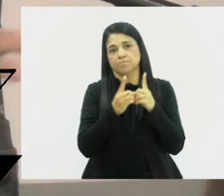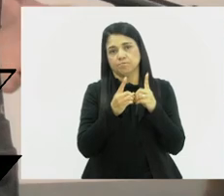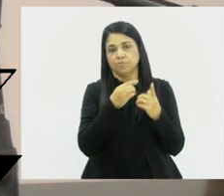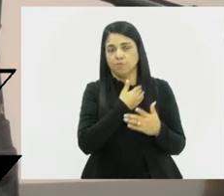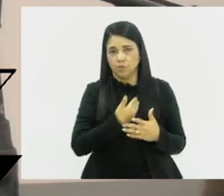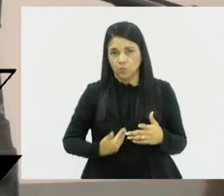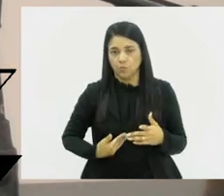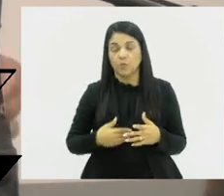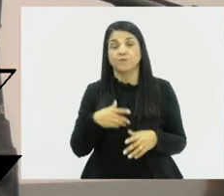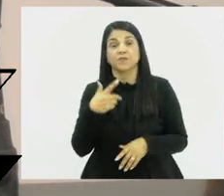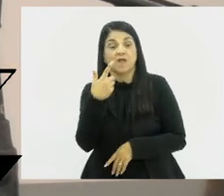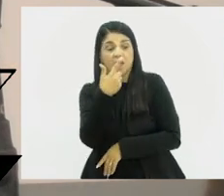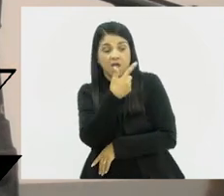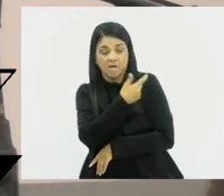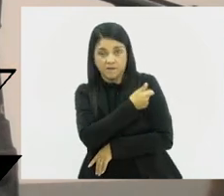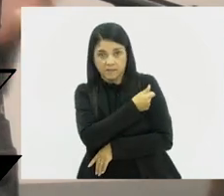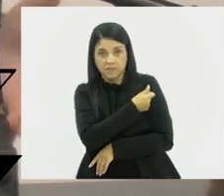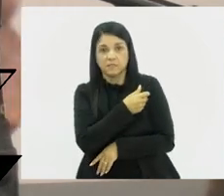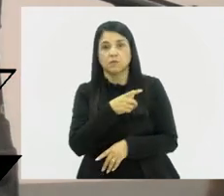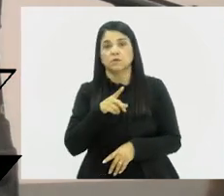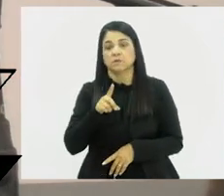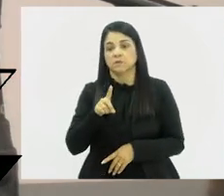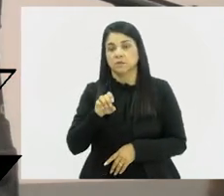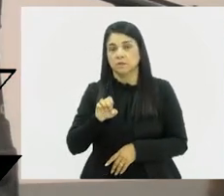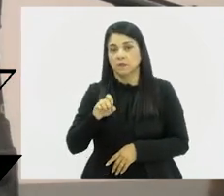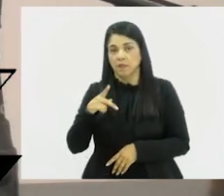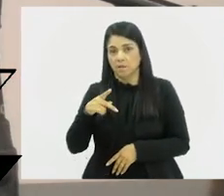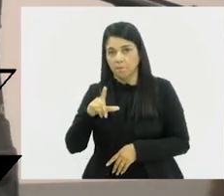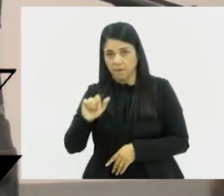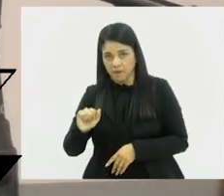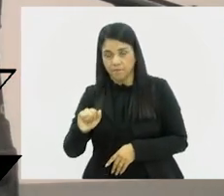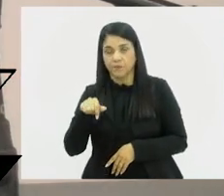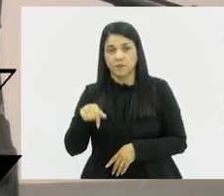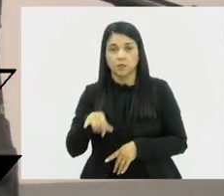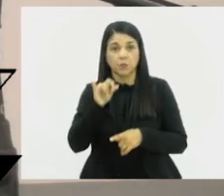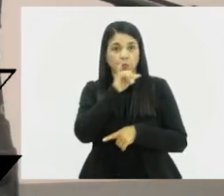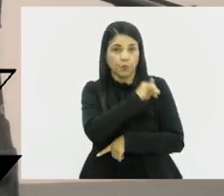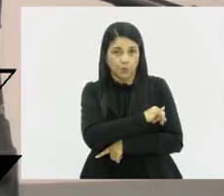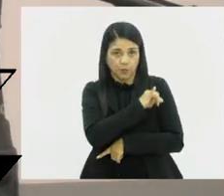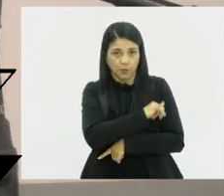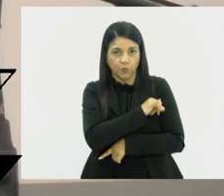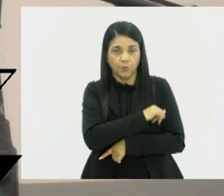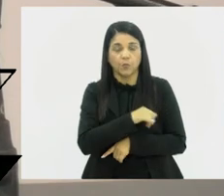a vacinação Decopra aqui no Rio de Janeiro, que é uma lei